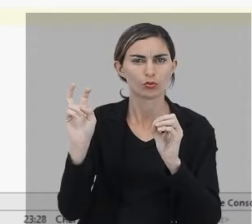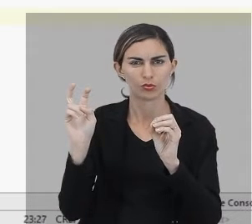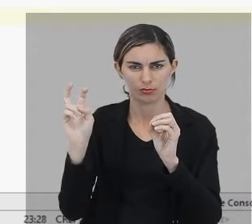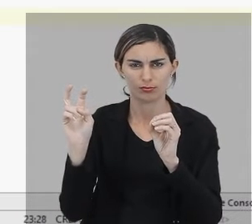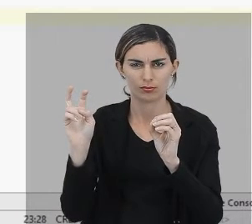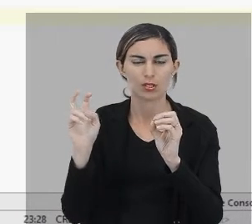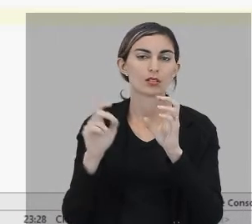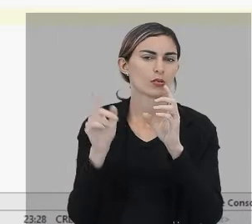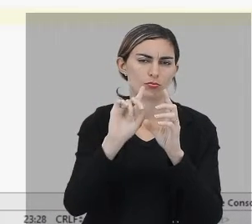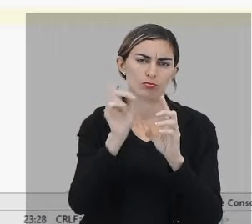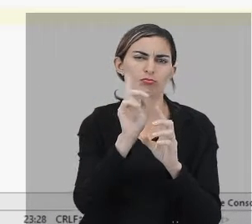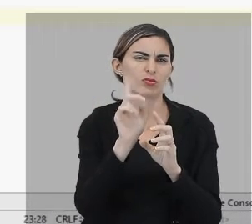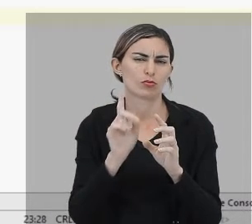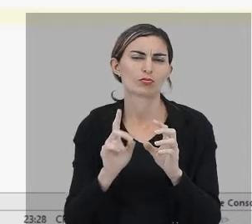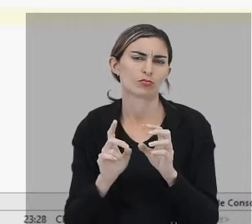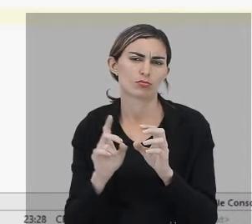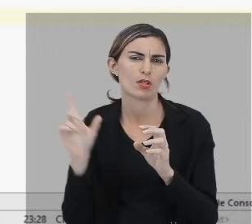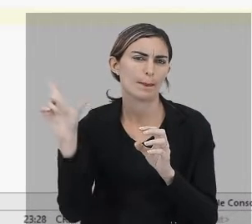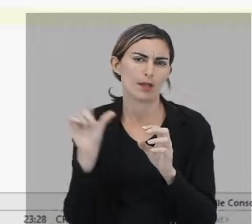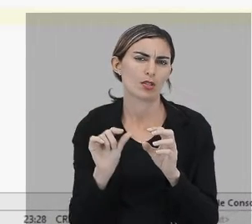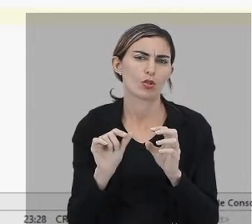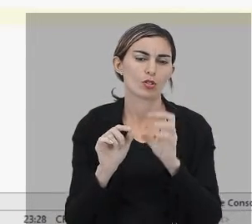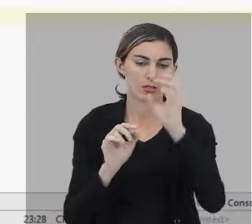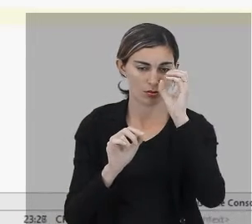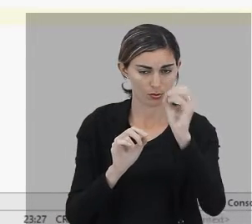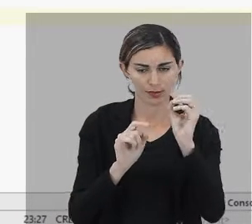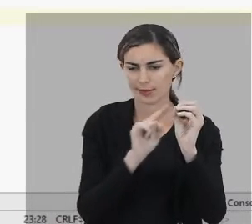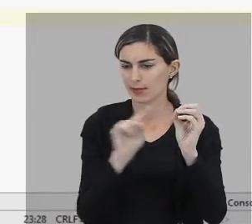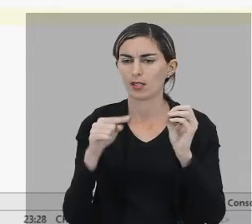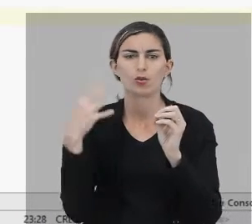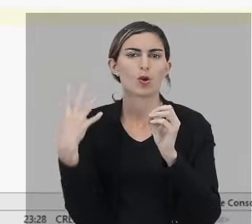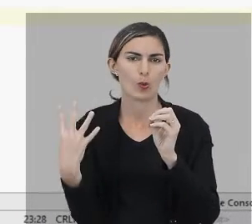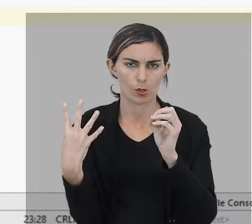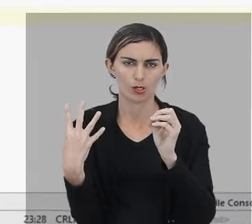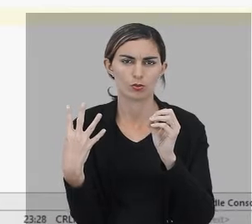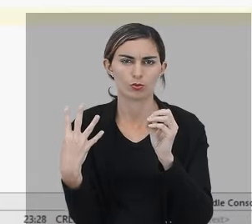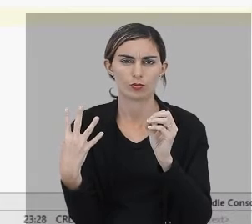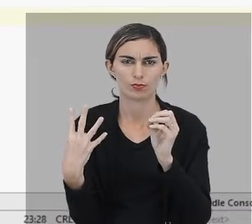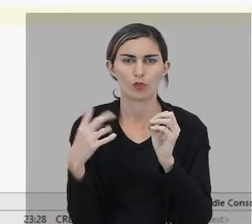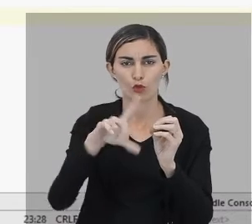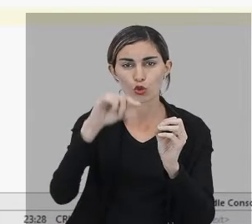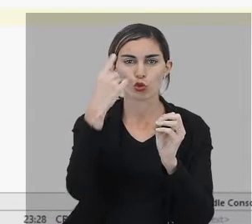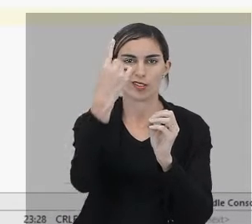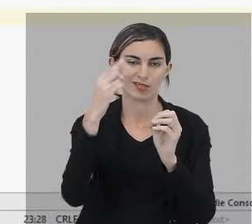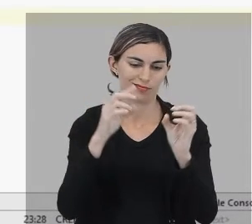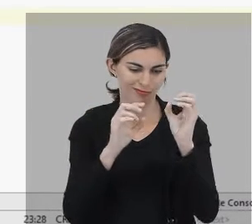5. 5 não, é sempre um número menor. Então, de 0 a 4.